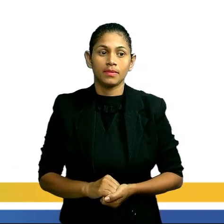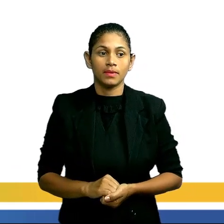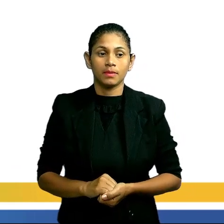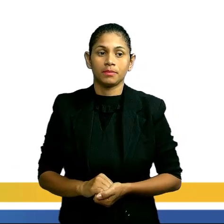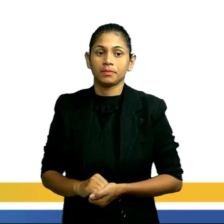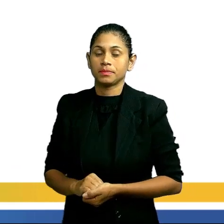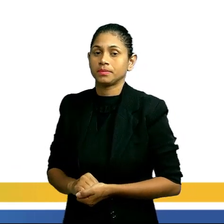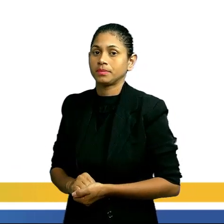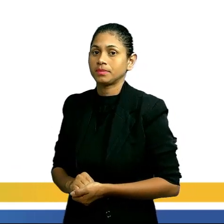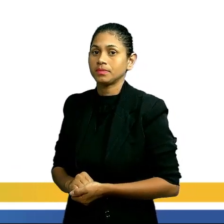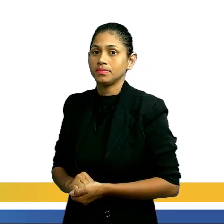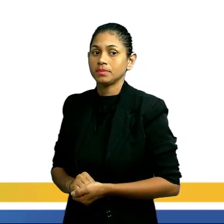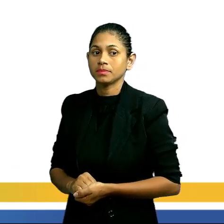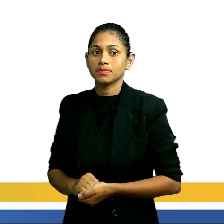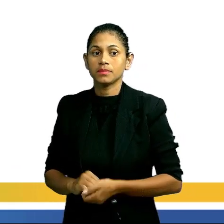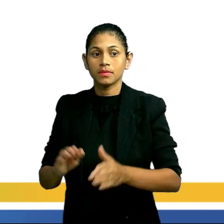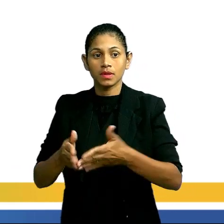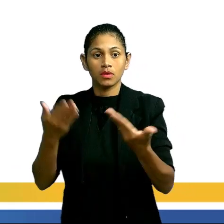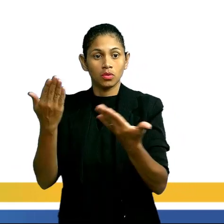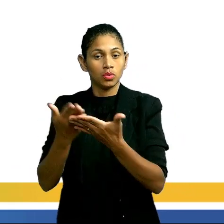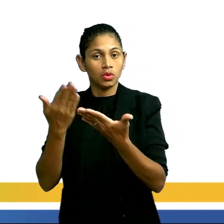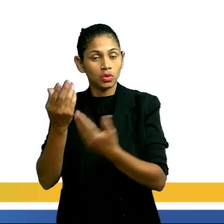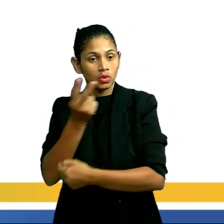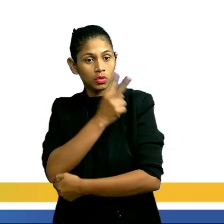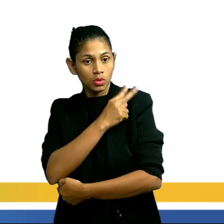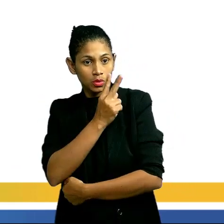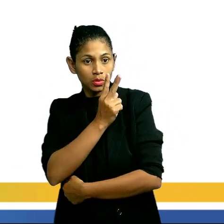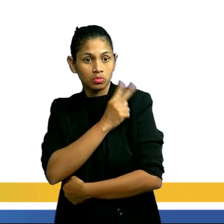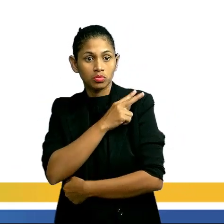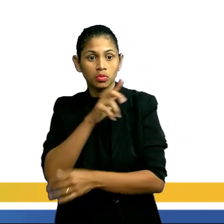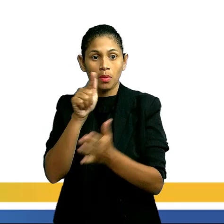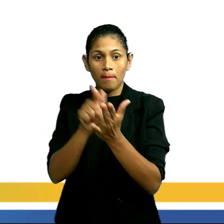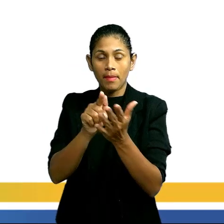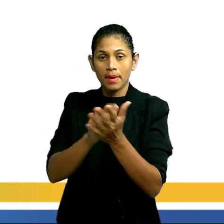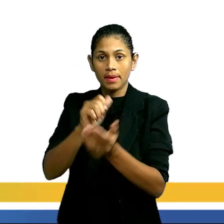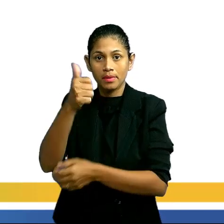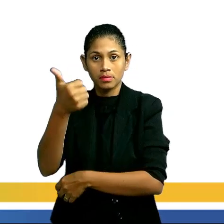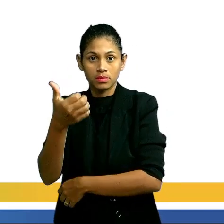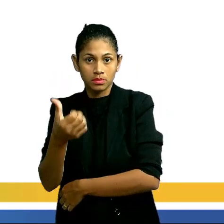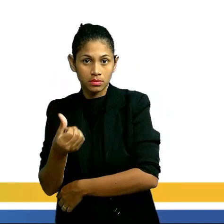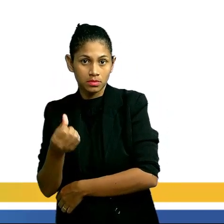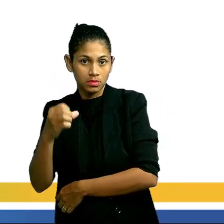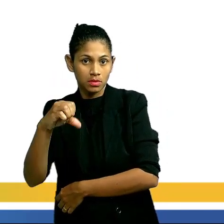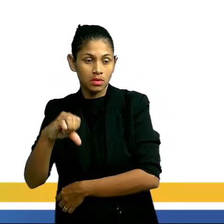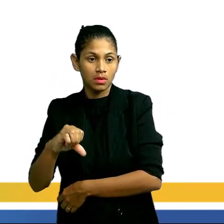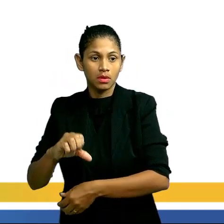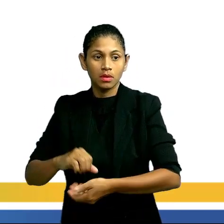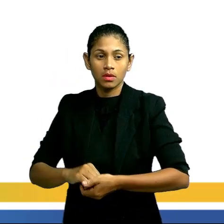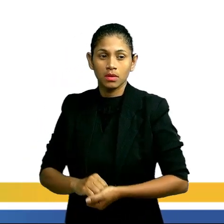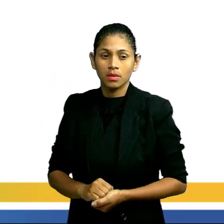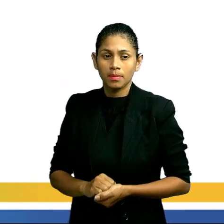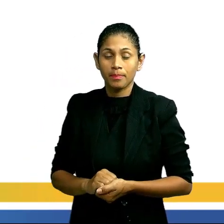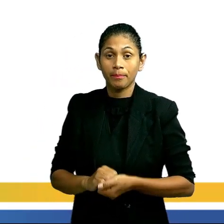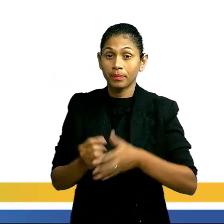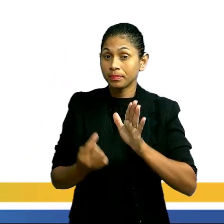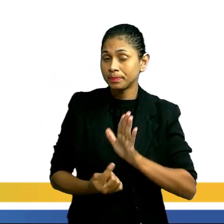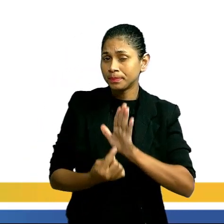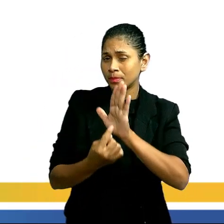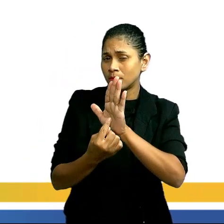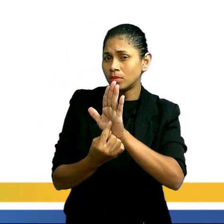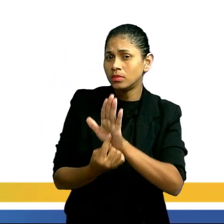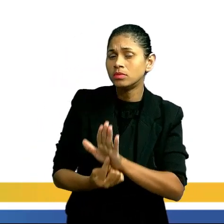Questão 2, livro do Resolva Enem 2, está na página 169. A figura ilustra graficamente